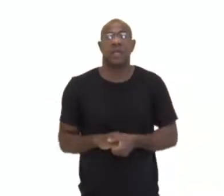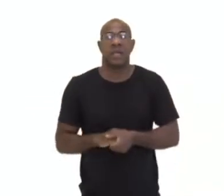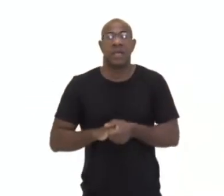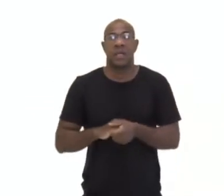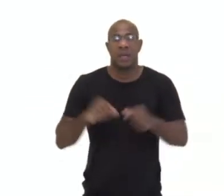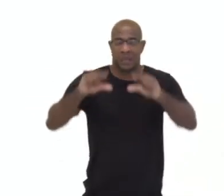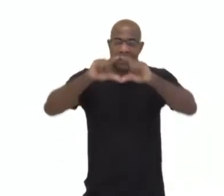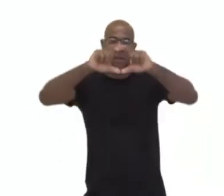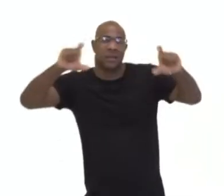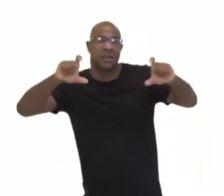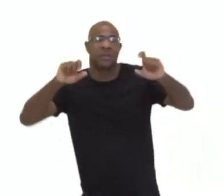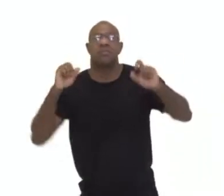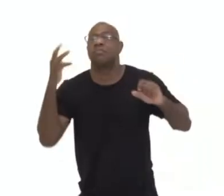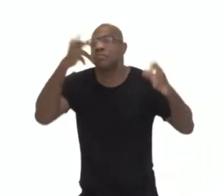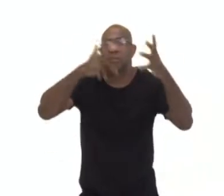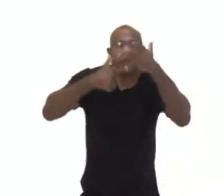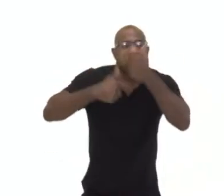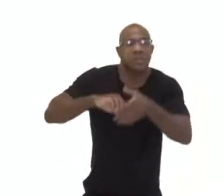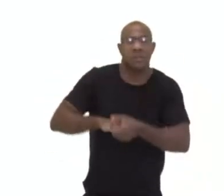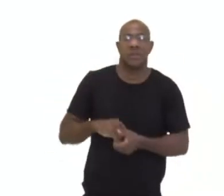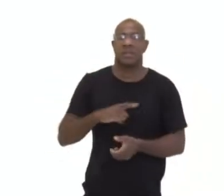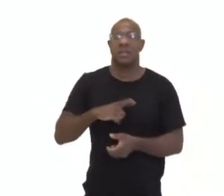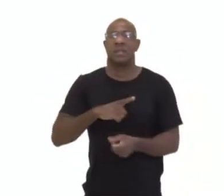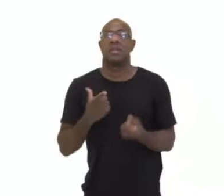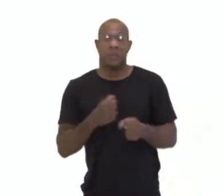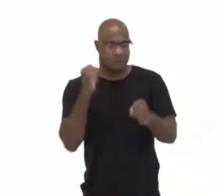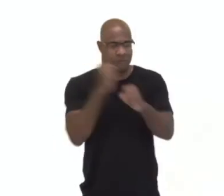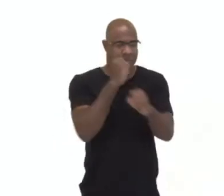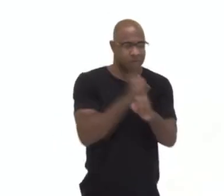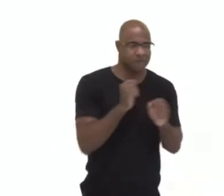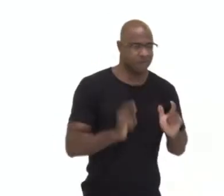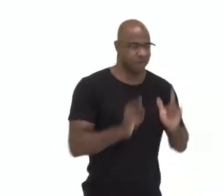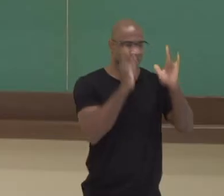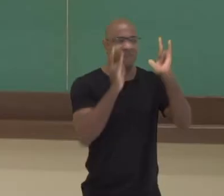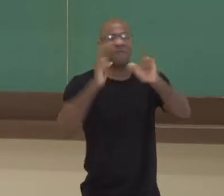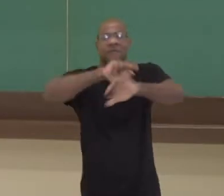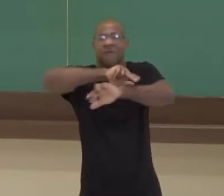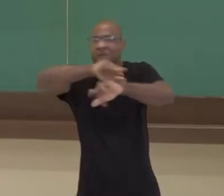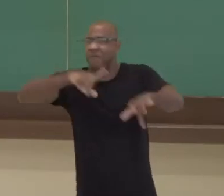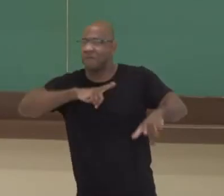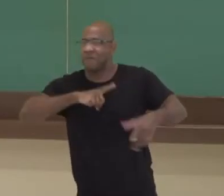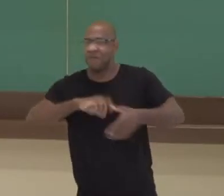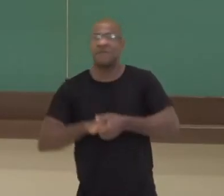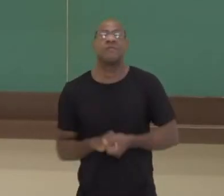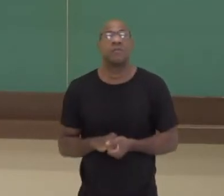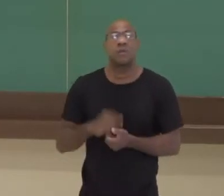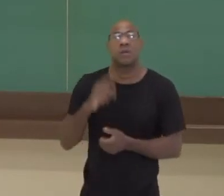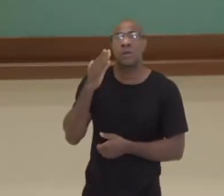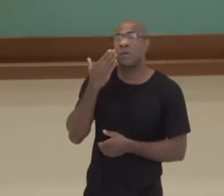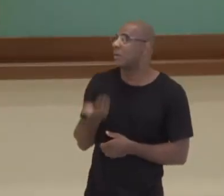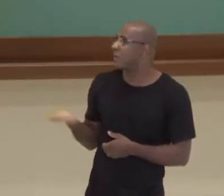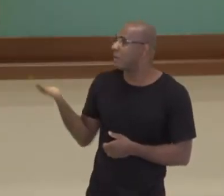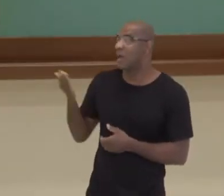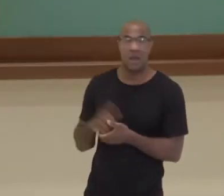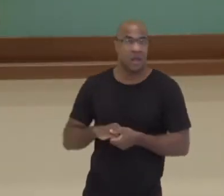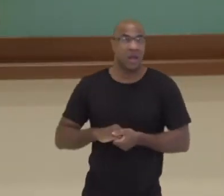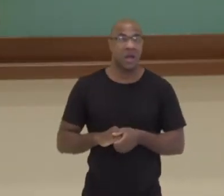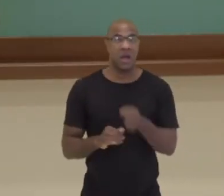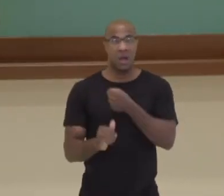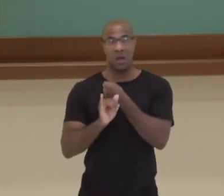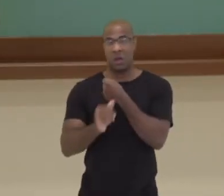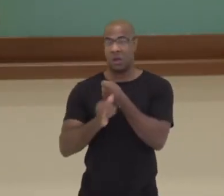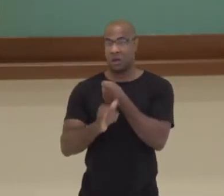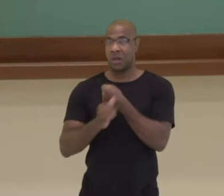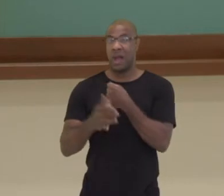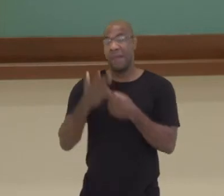Impetuosa, lança-se ao alto em pontas de concreto. Note que o cronista, quem é o cronista? A